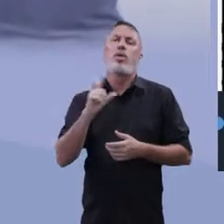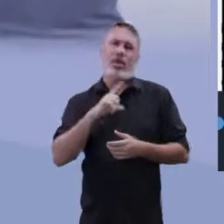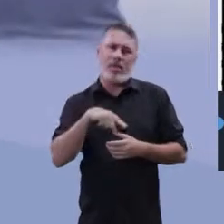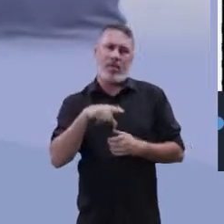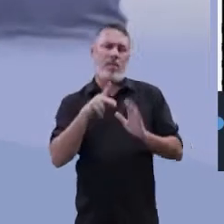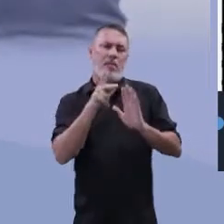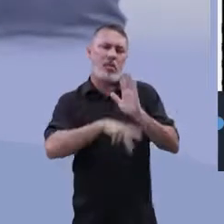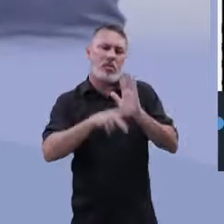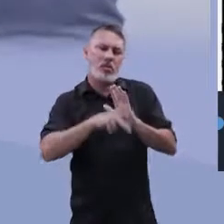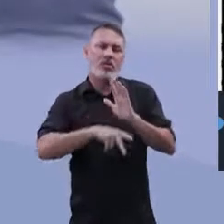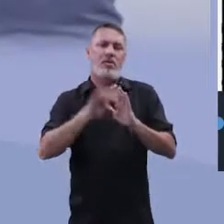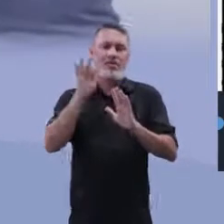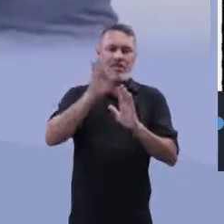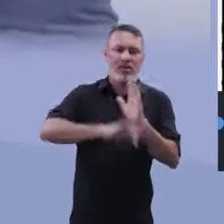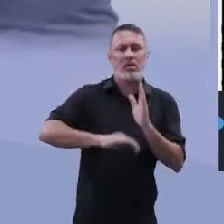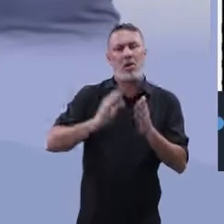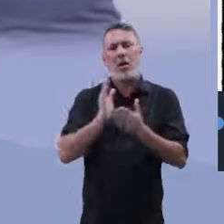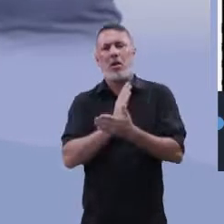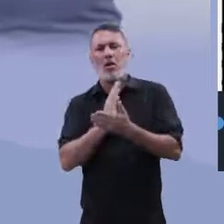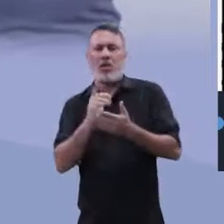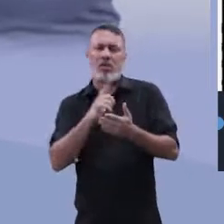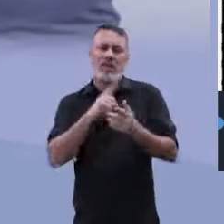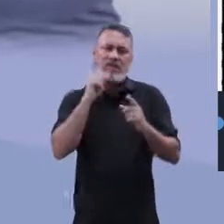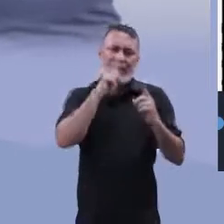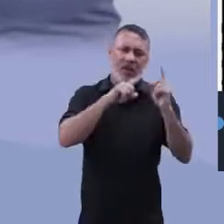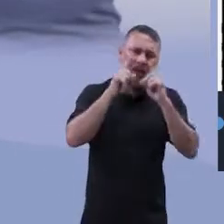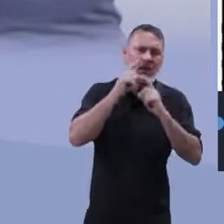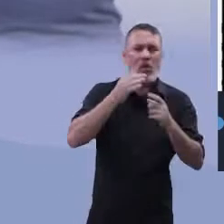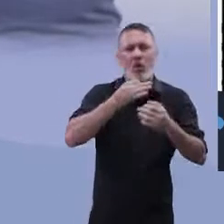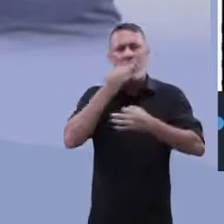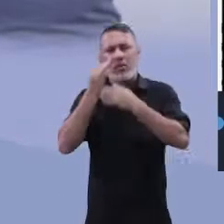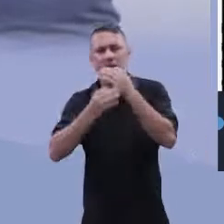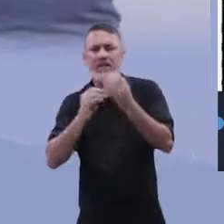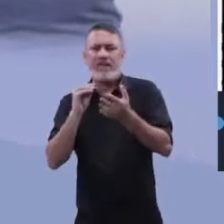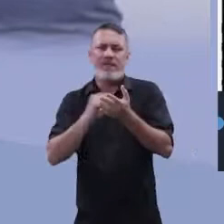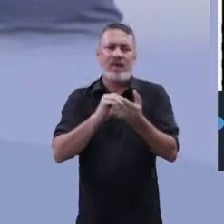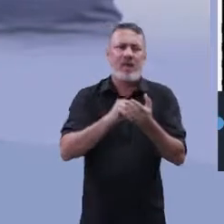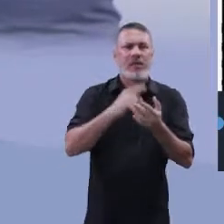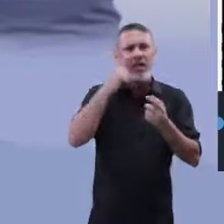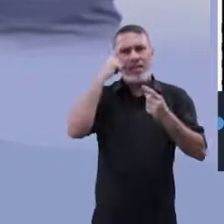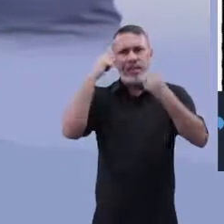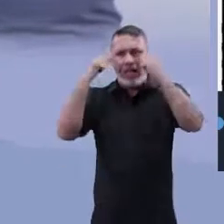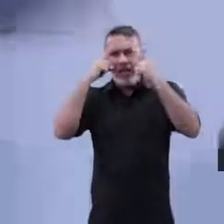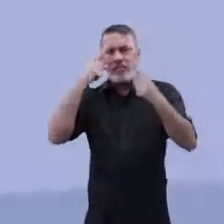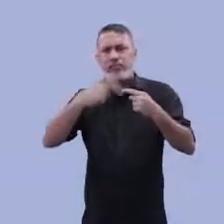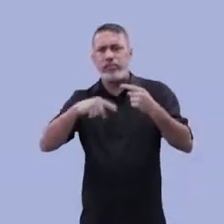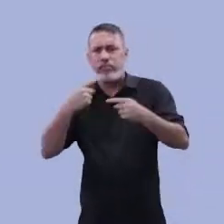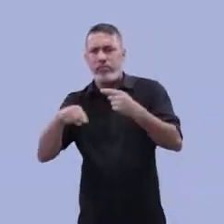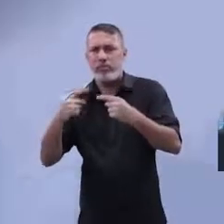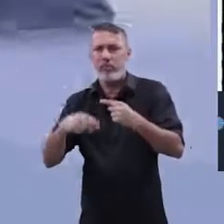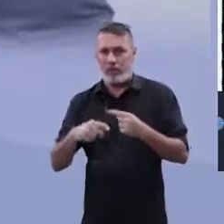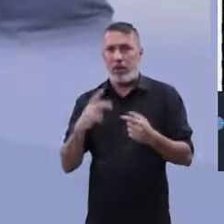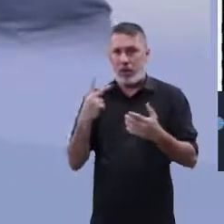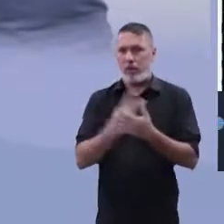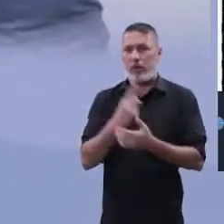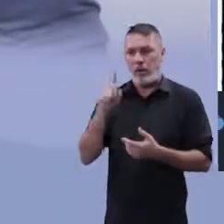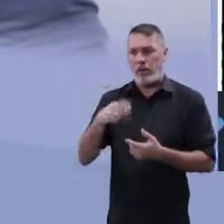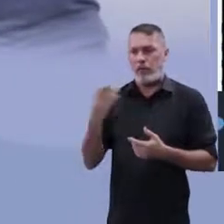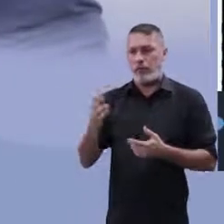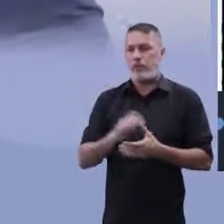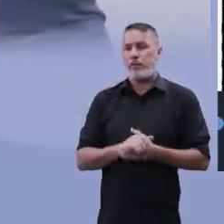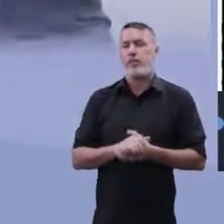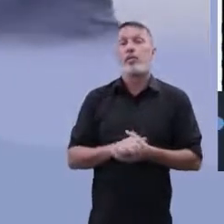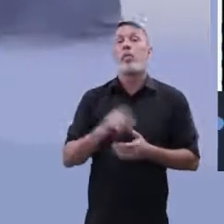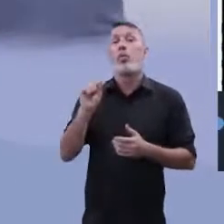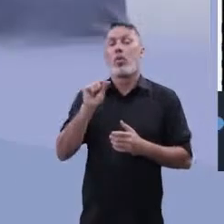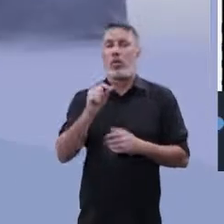com algumas falhas, né? Alguns fatos, algumas opiniões ali, ele vai falhando em algumas ideias. Então o que acontece? O aluno